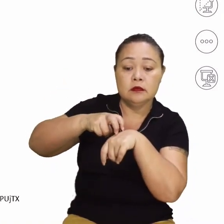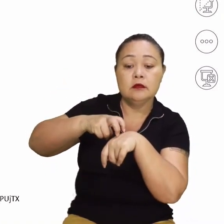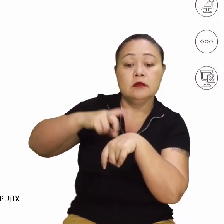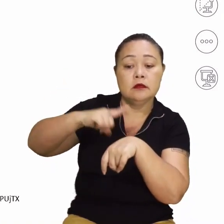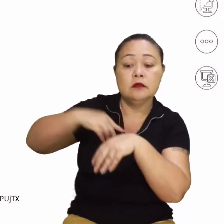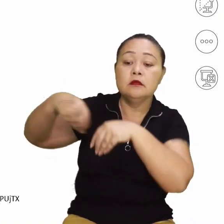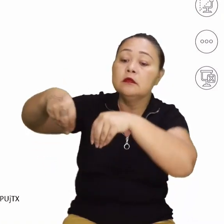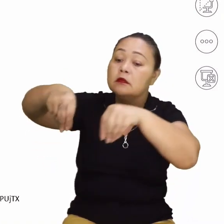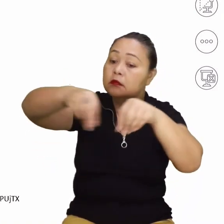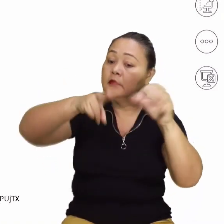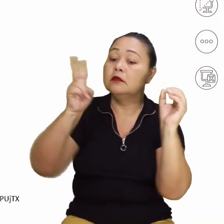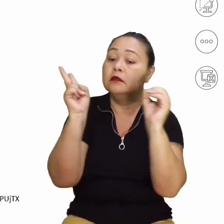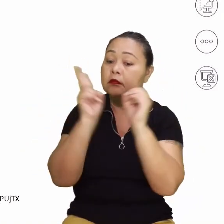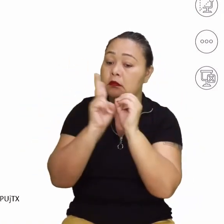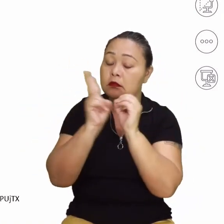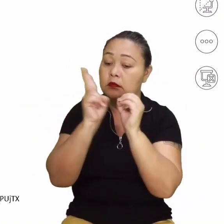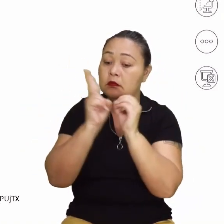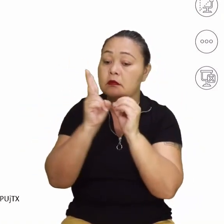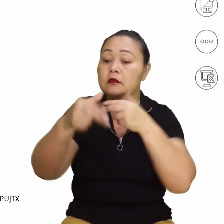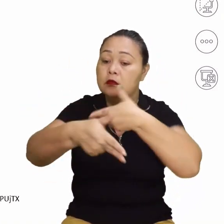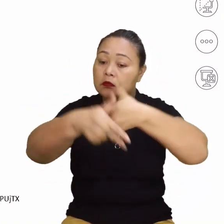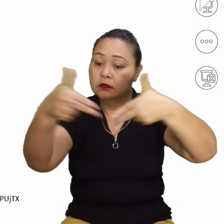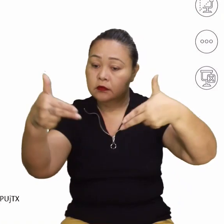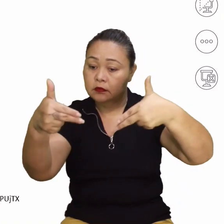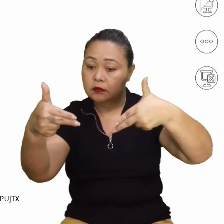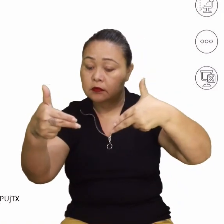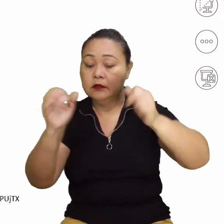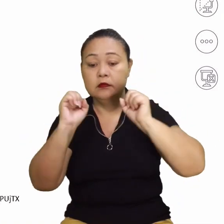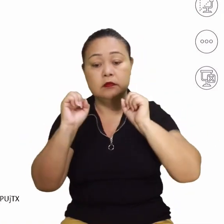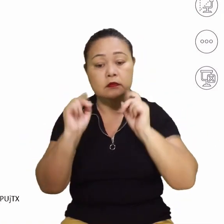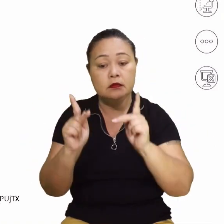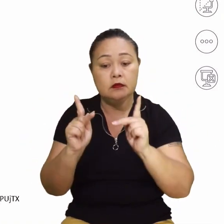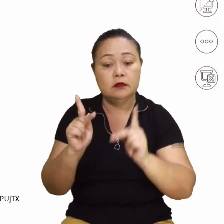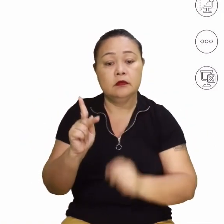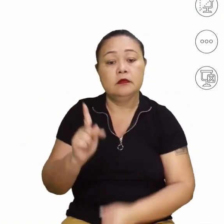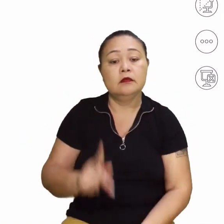é um território indígena de uma etnia ok